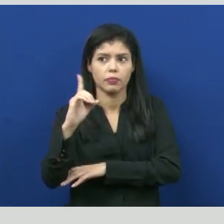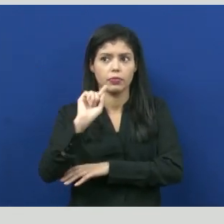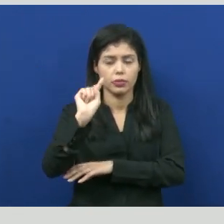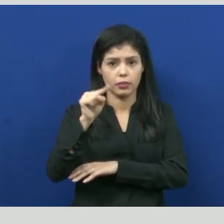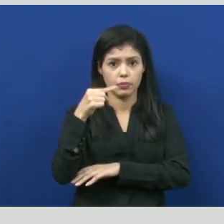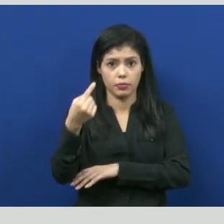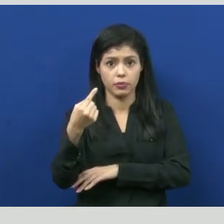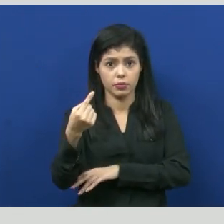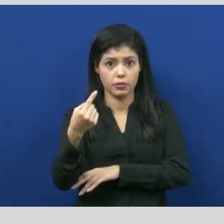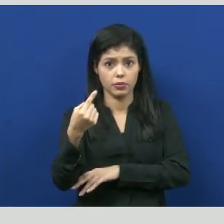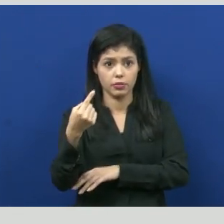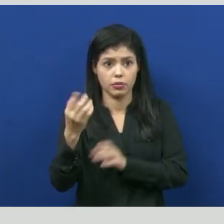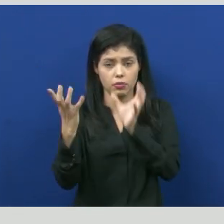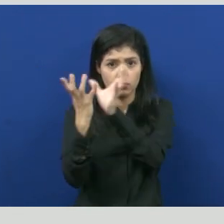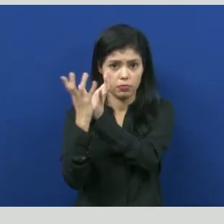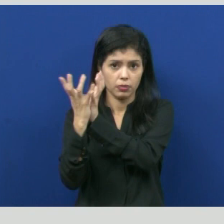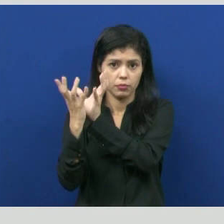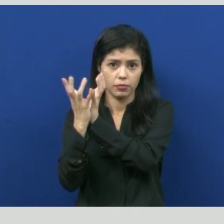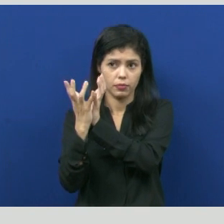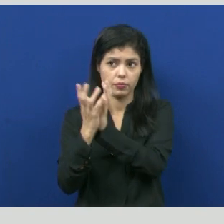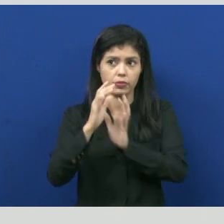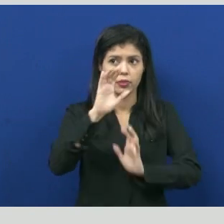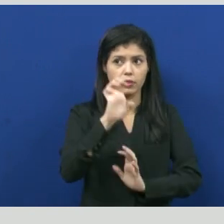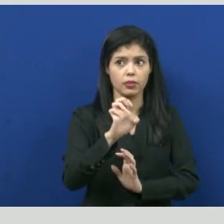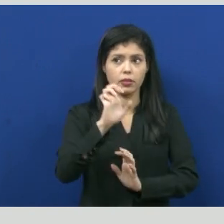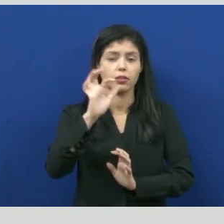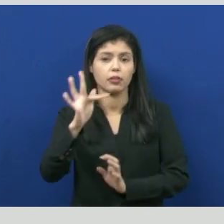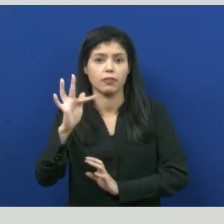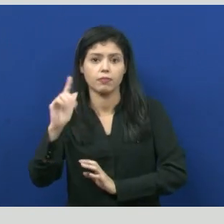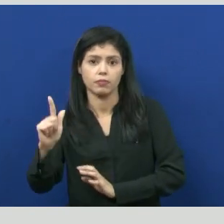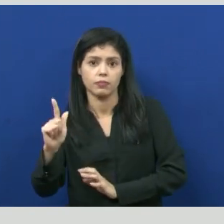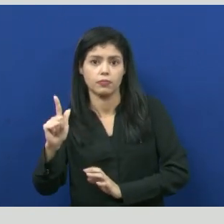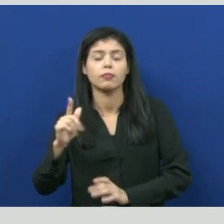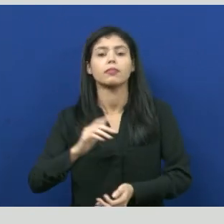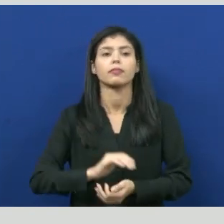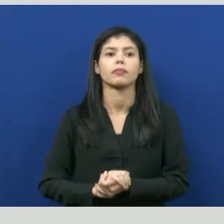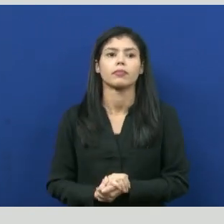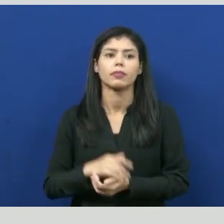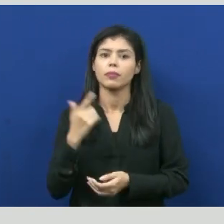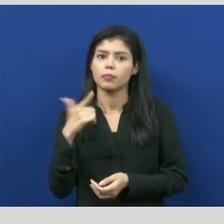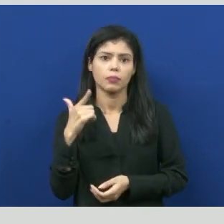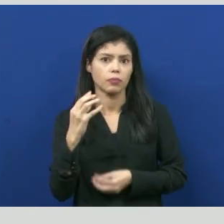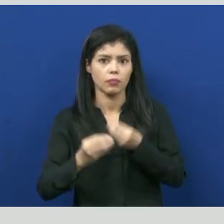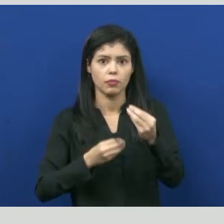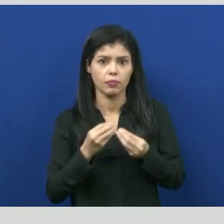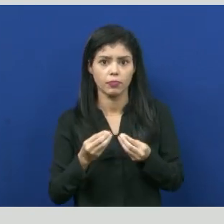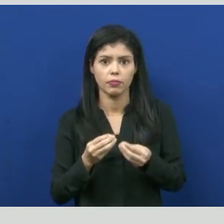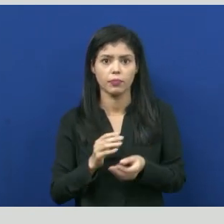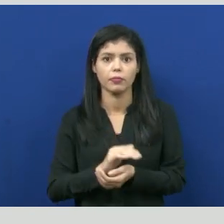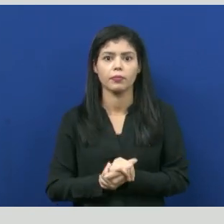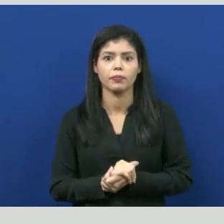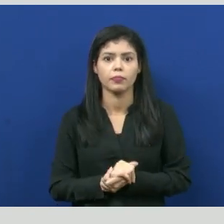Depois eu tenho um outro agrupamento, E, F, G, que não possuem,